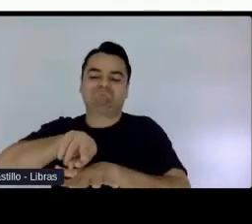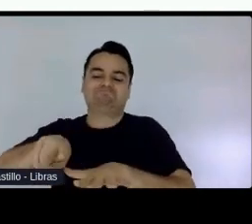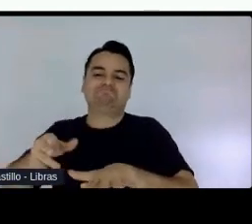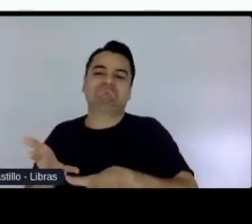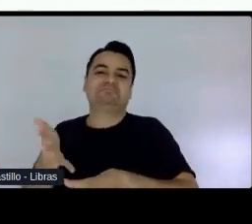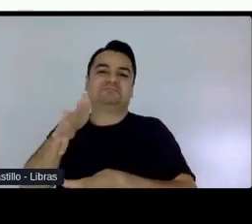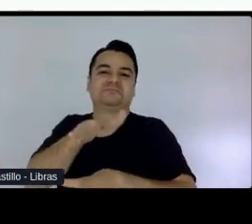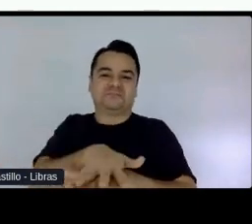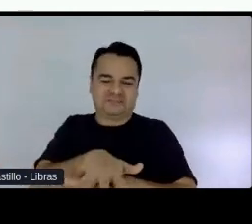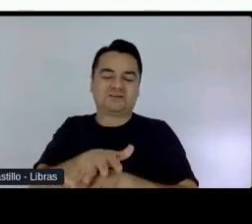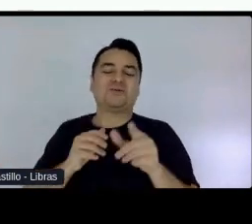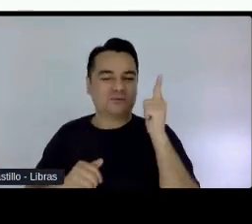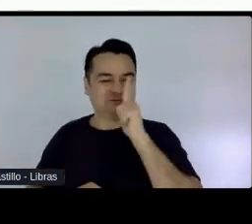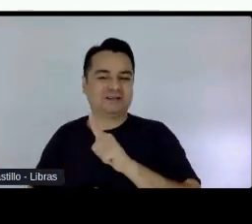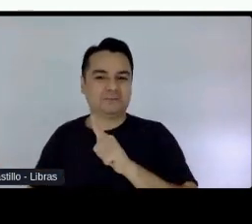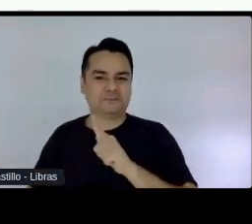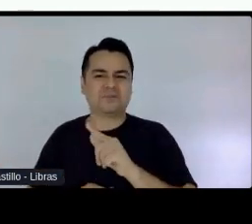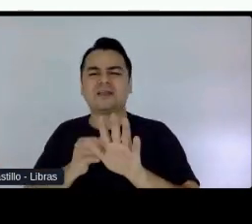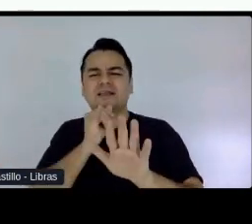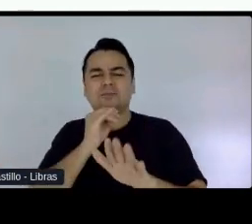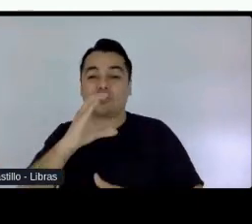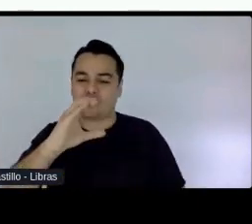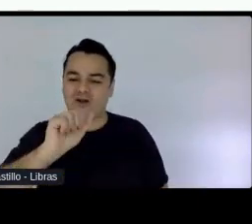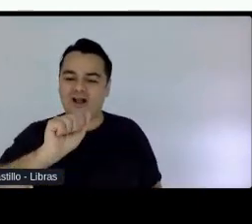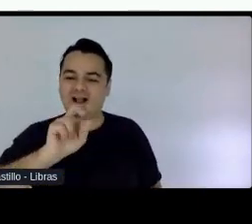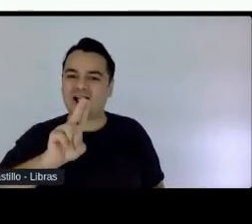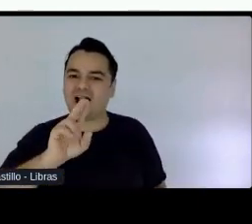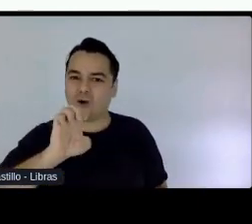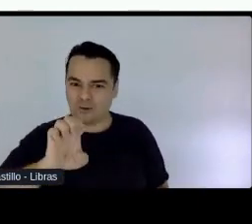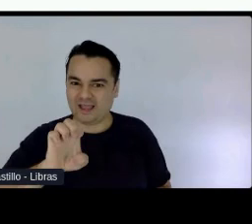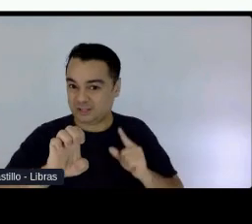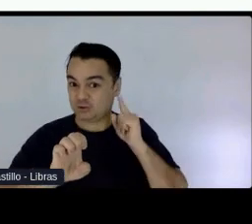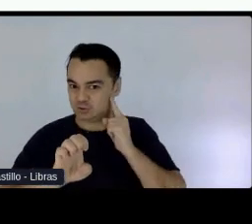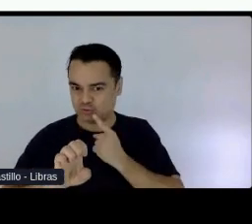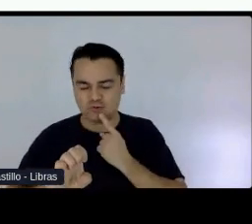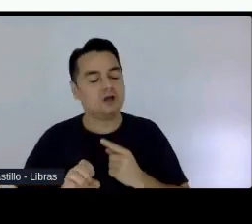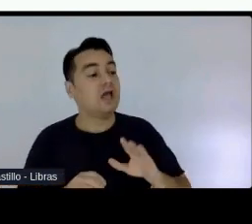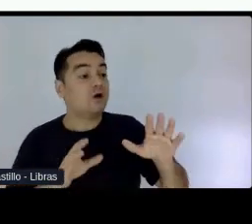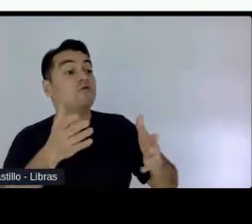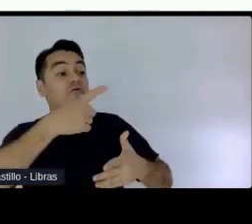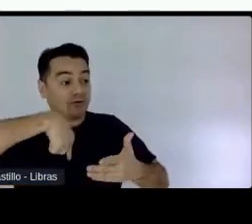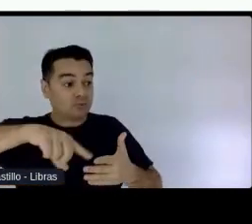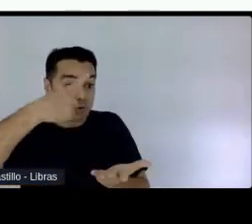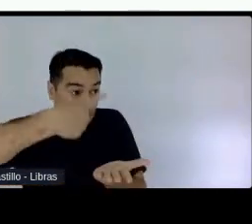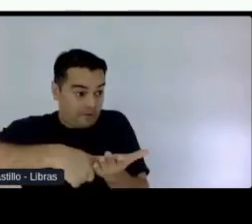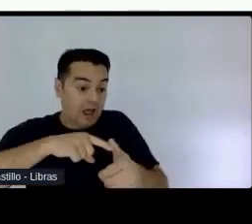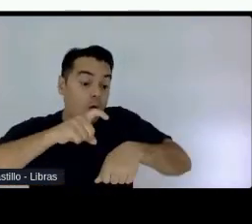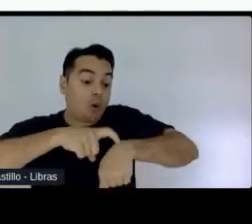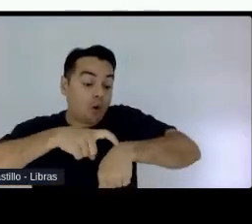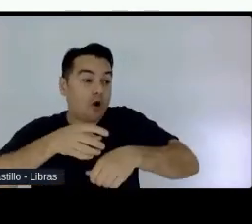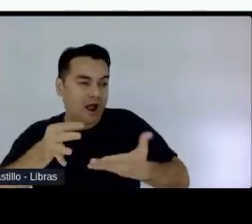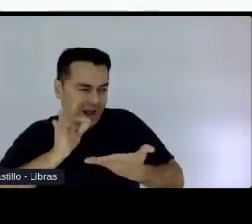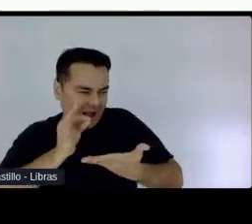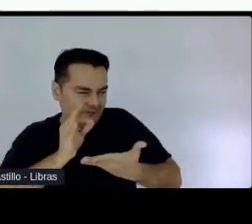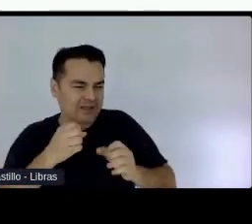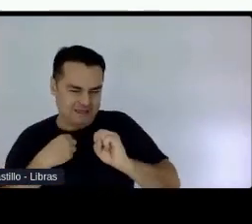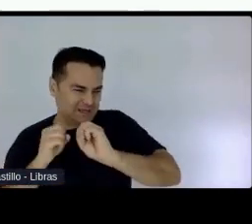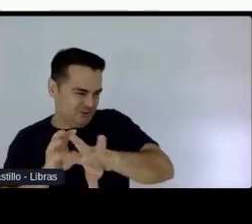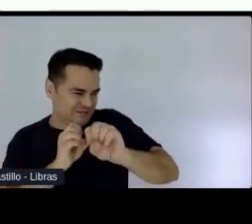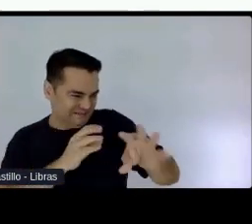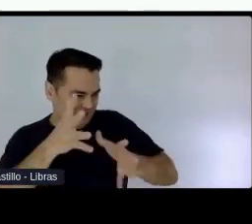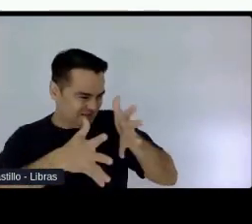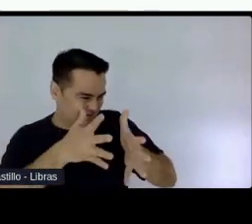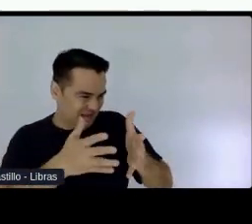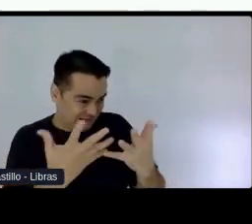o Cauê fala assim, vou fazer um café com o time para ensinar Libras, ele está compartilhando um conhecimento dele,